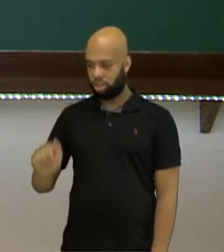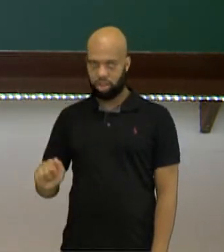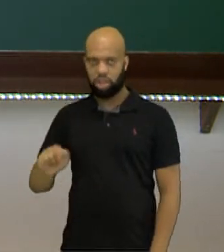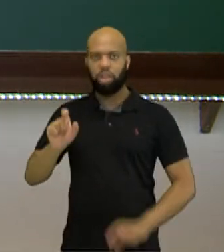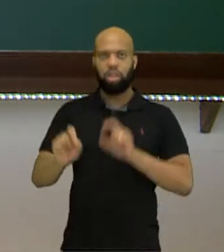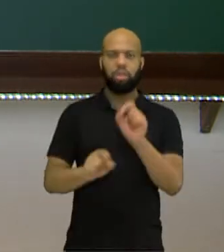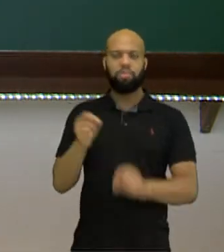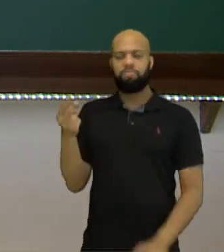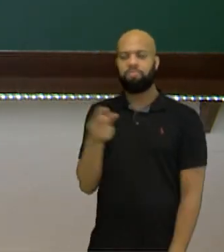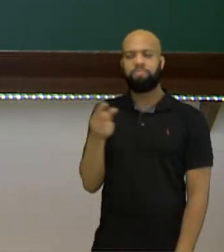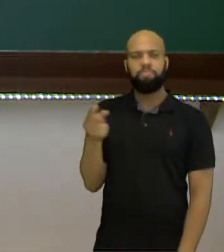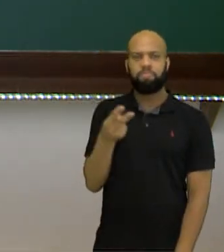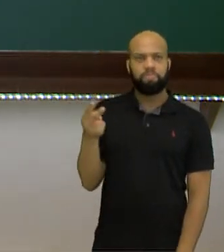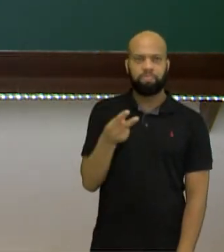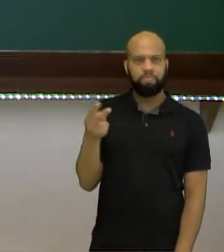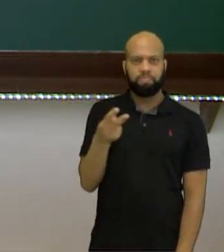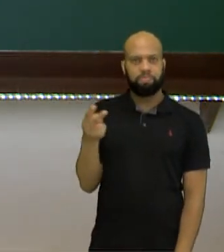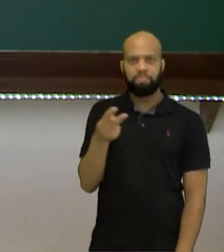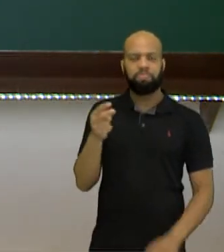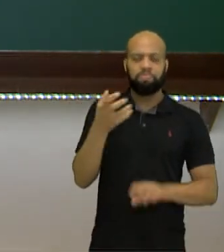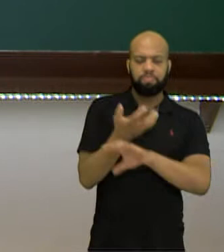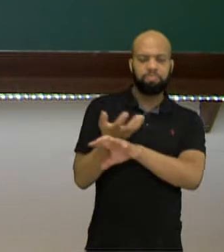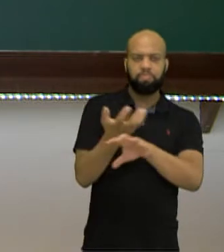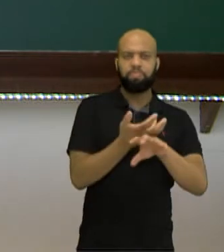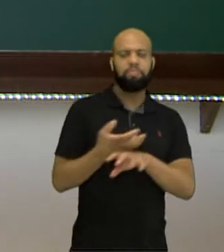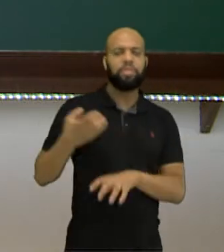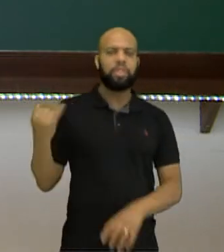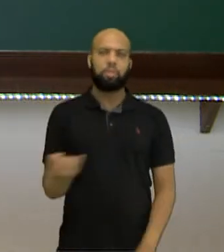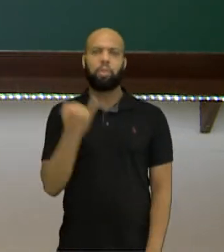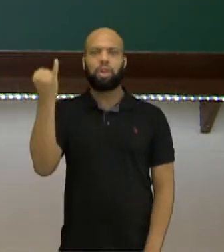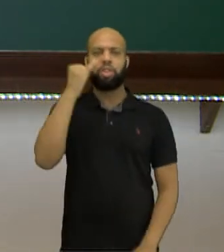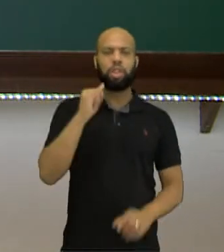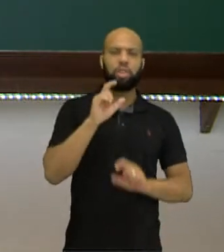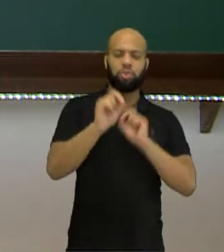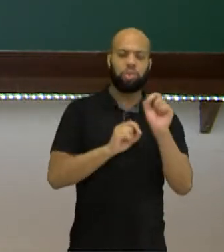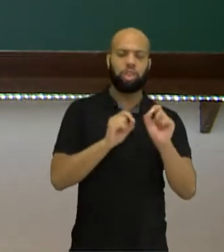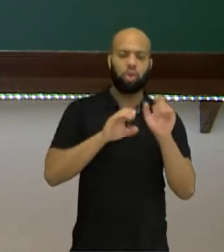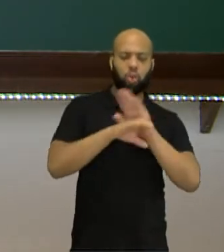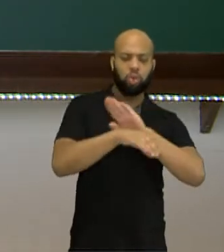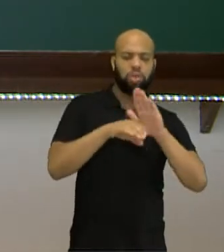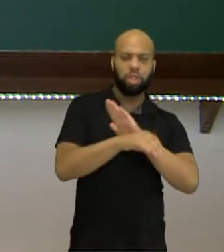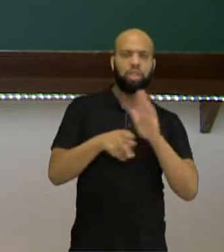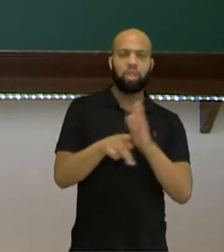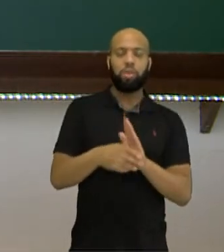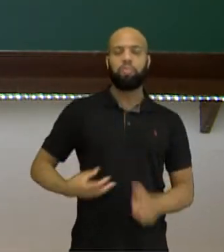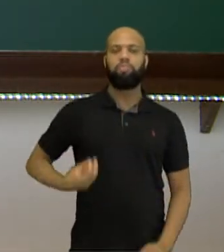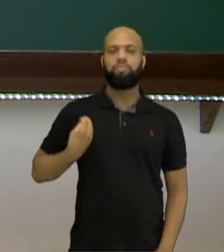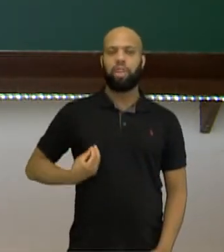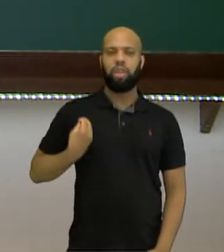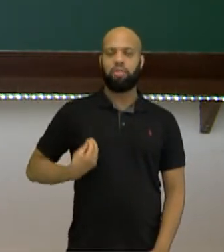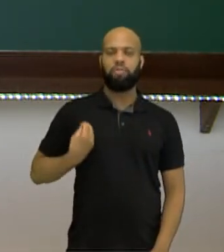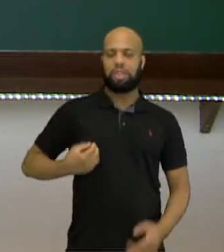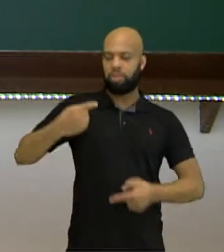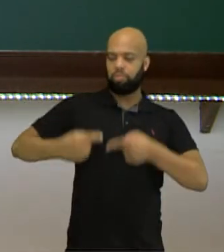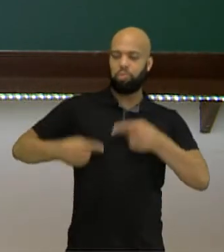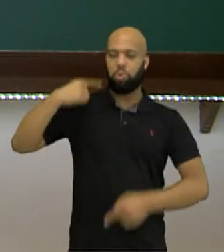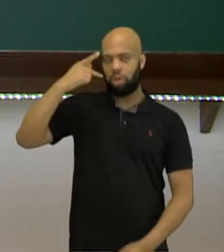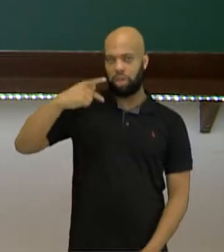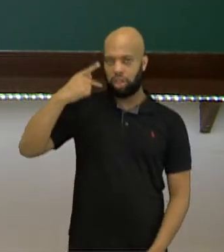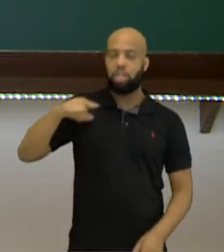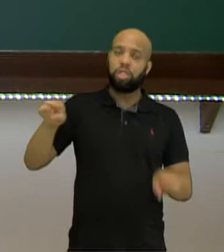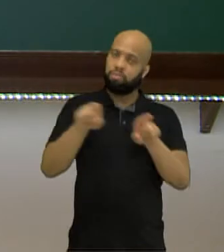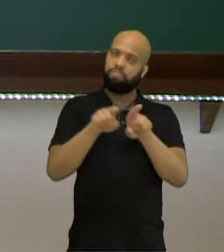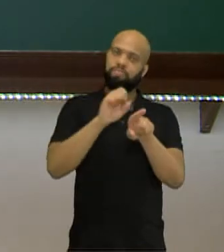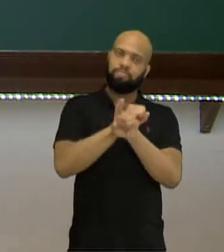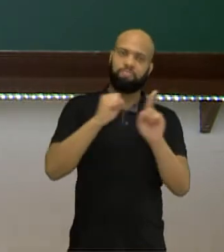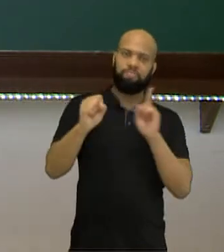disciplinas esses conteúdos qual a importância deles para a vida pública para a vida política na sociedade brasileira